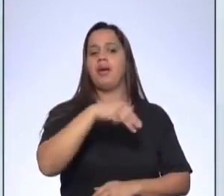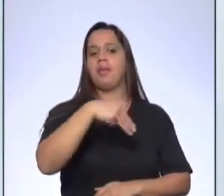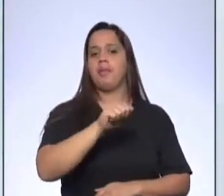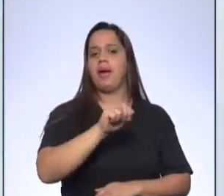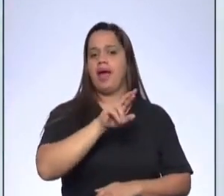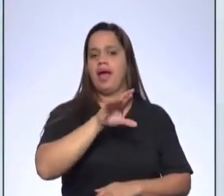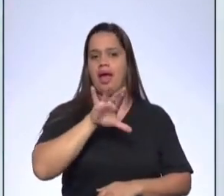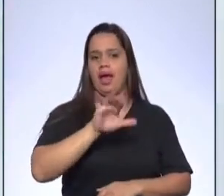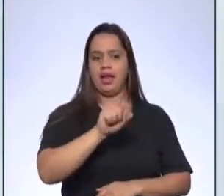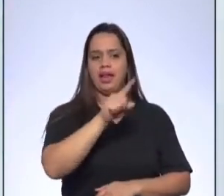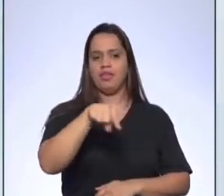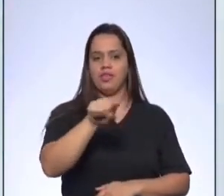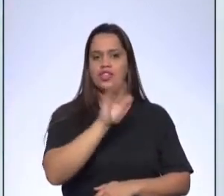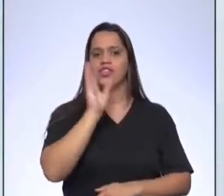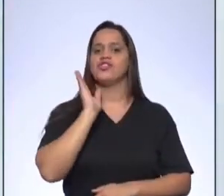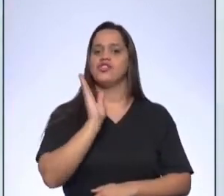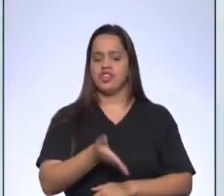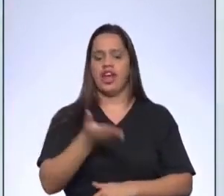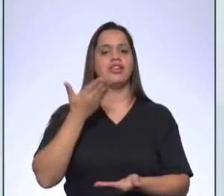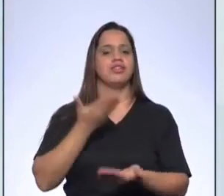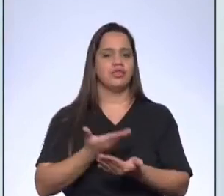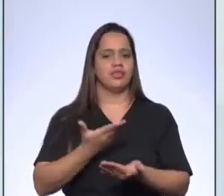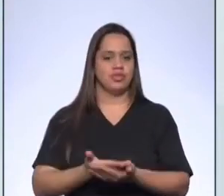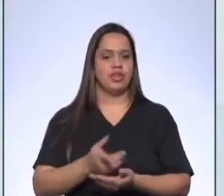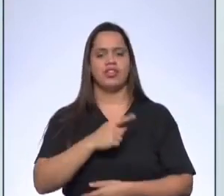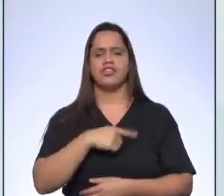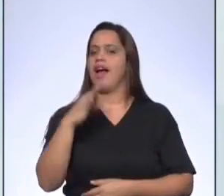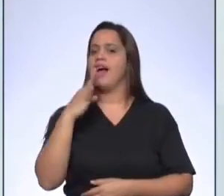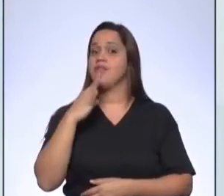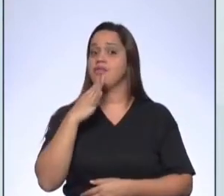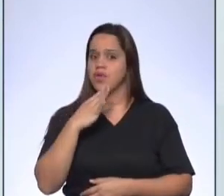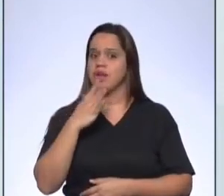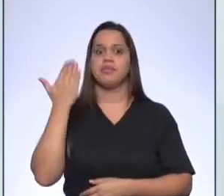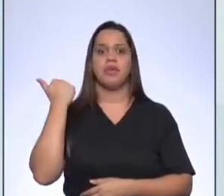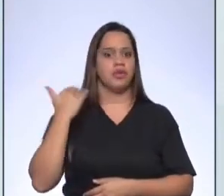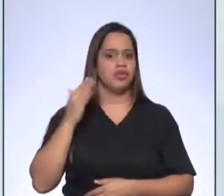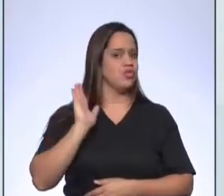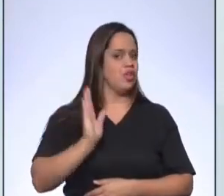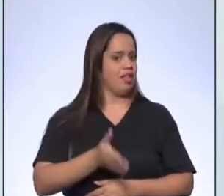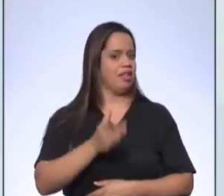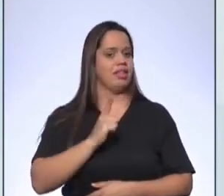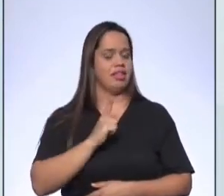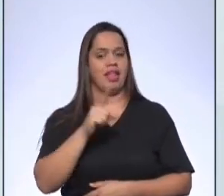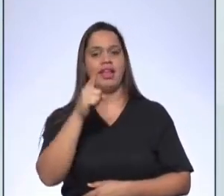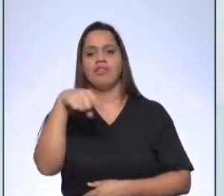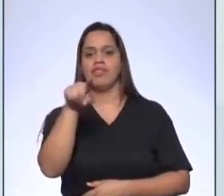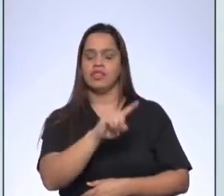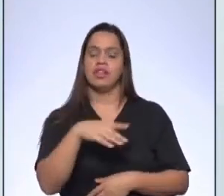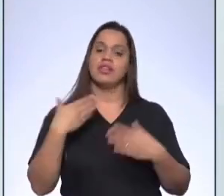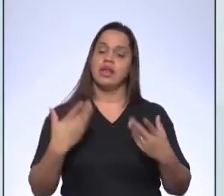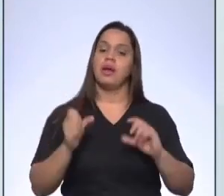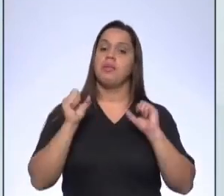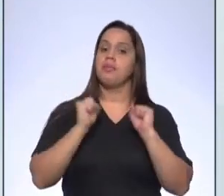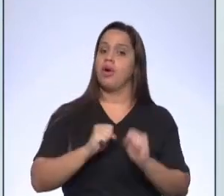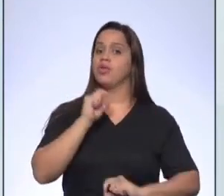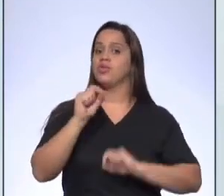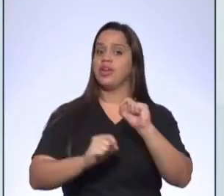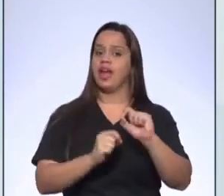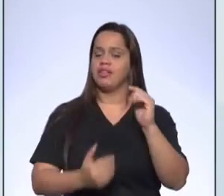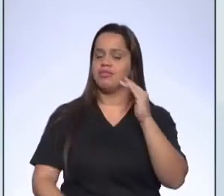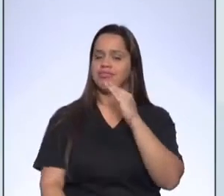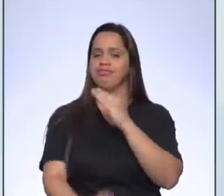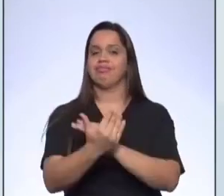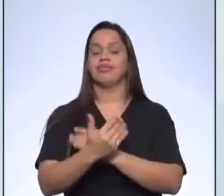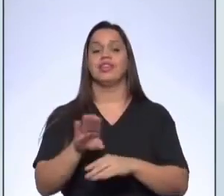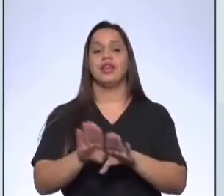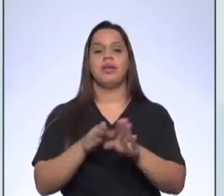devem ter estudado, já possuem algum conhecimento prévio e, portanto, vocês podem aqui nos ajudar